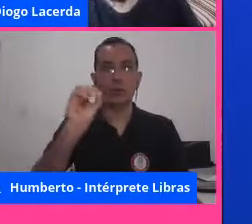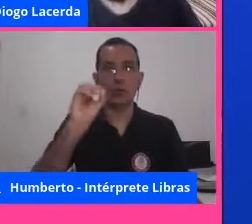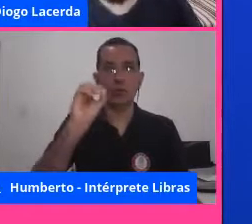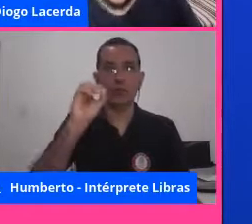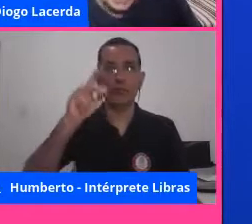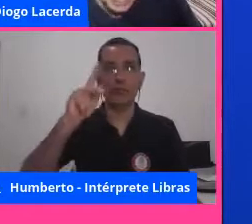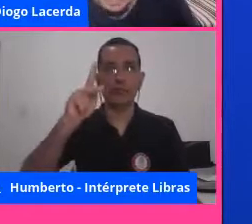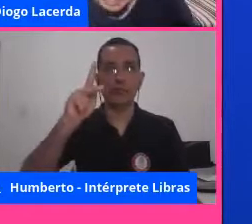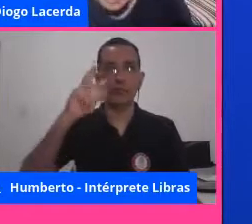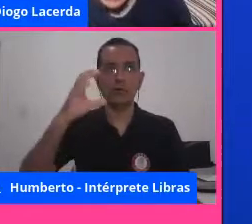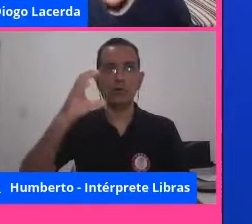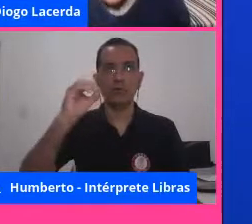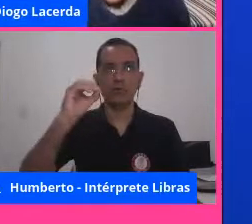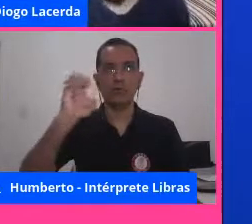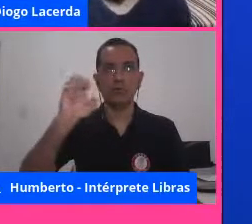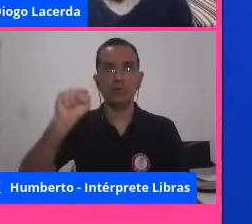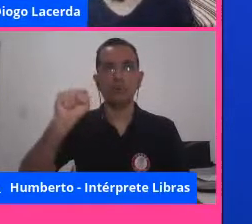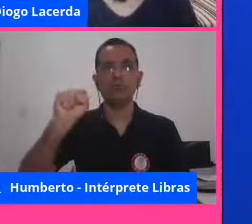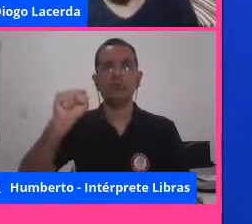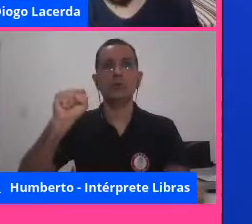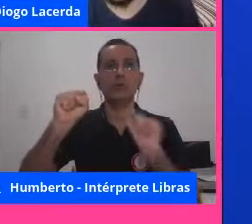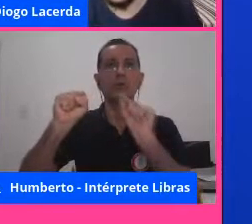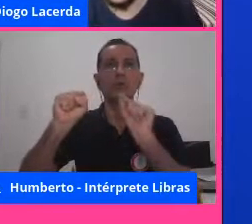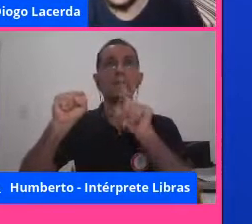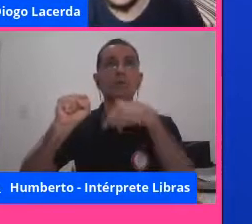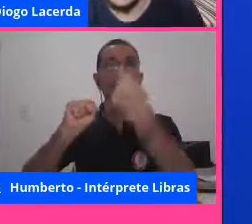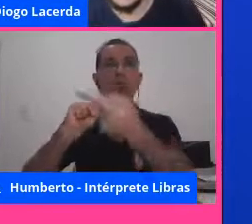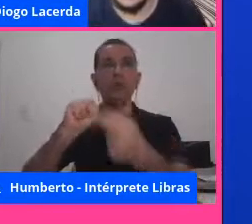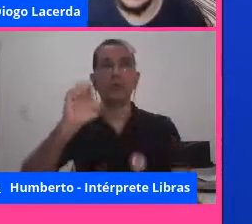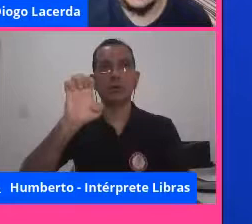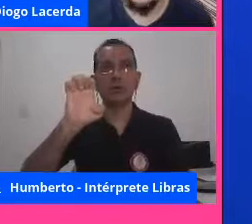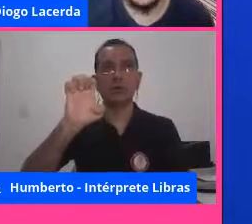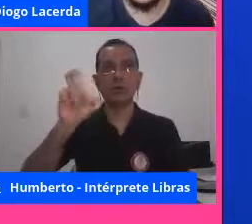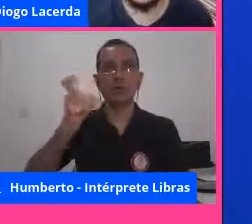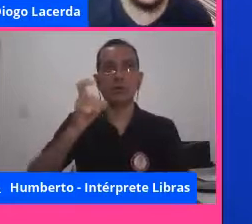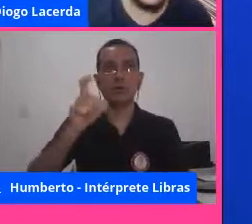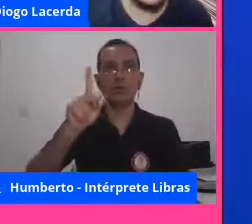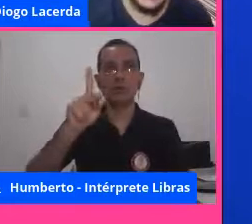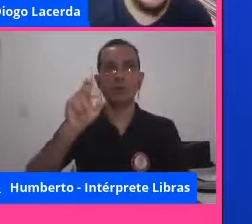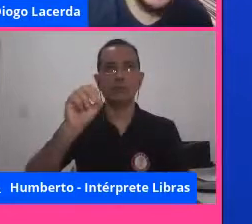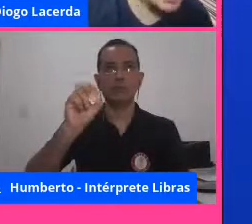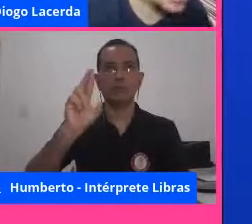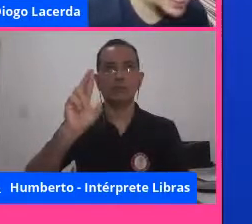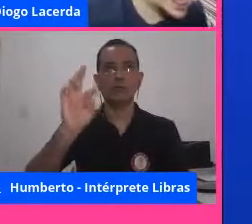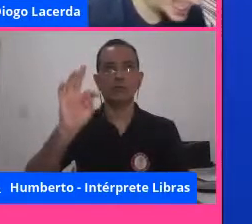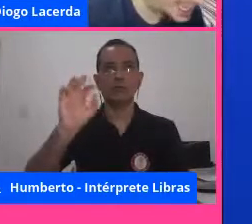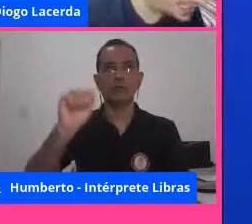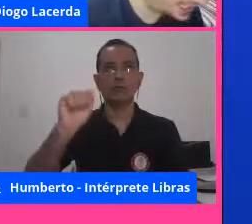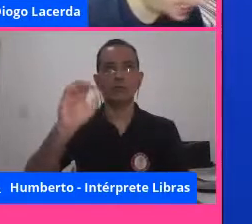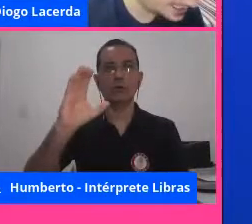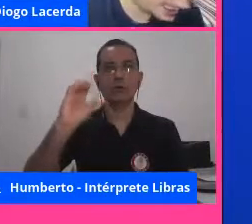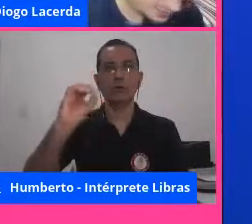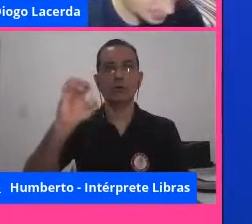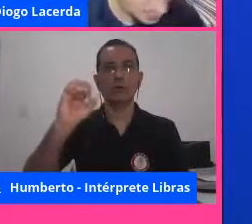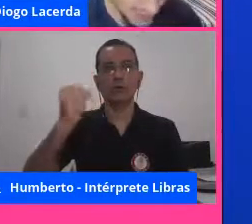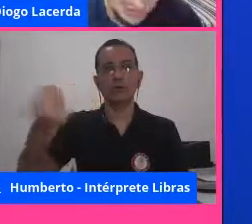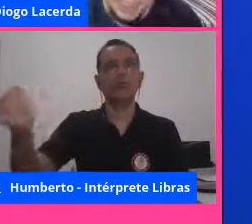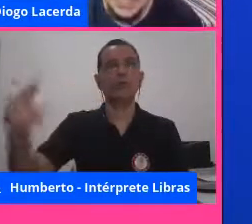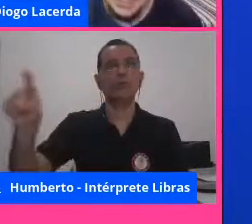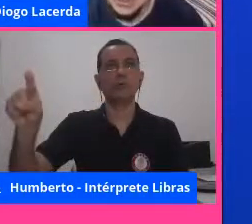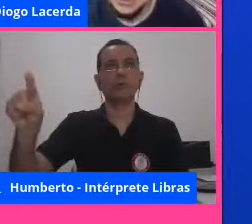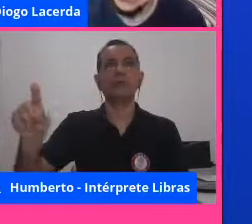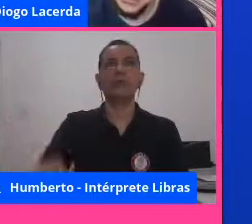de exportação, né? E aí você vai e clica impressão 3D.stl. Ele já tem